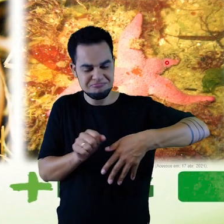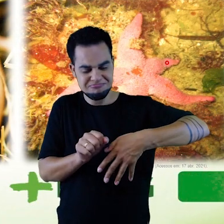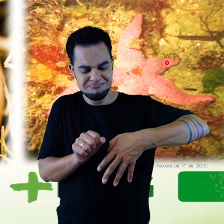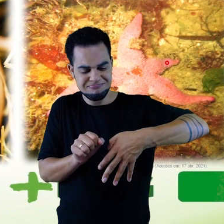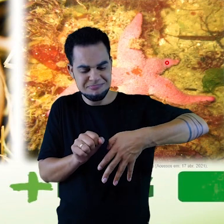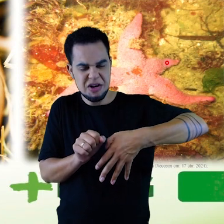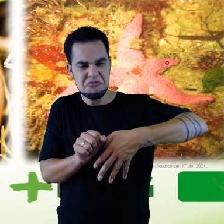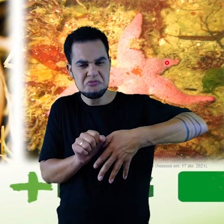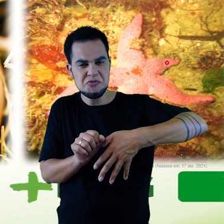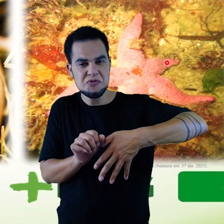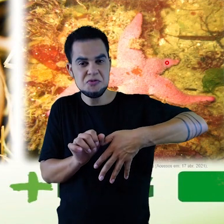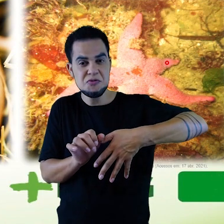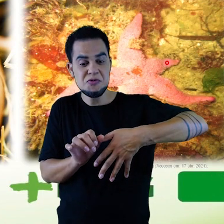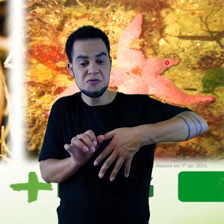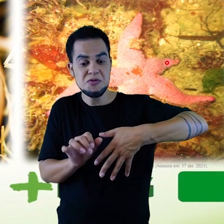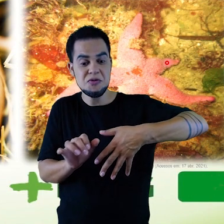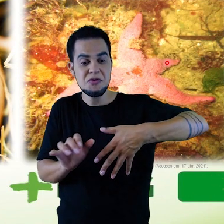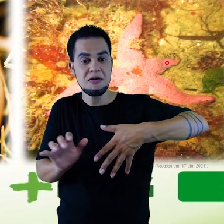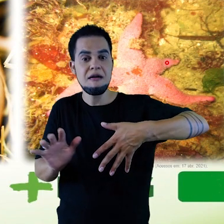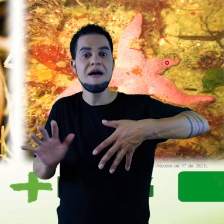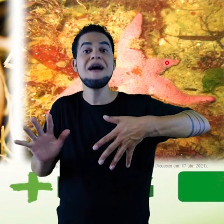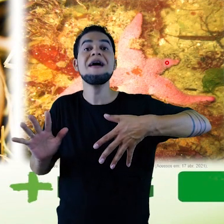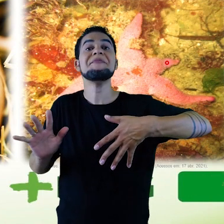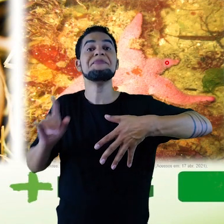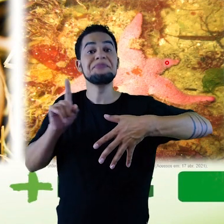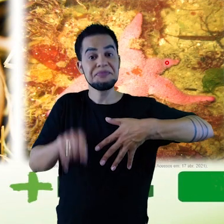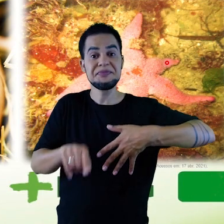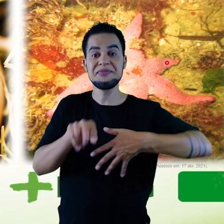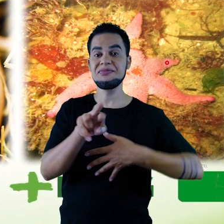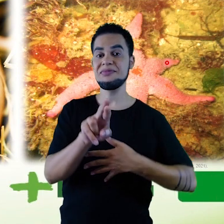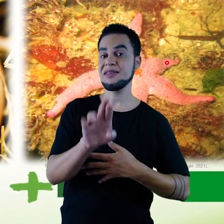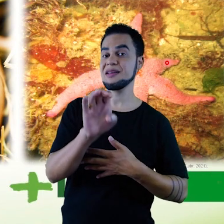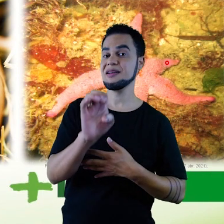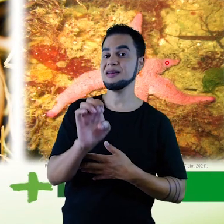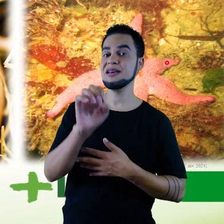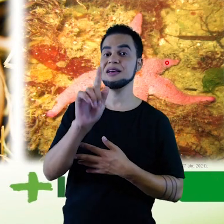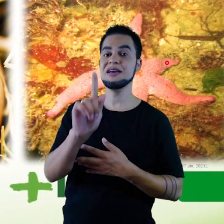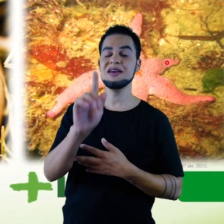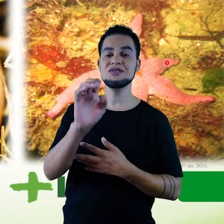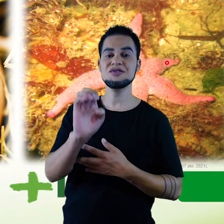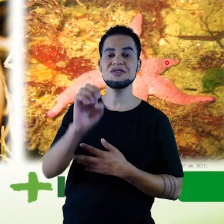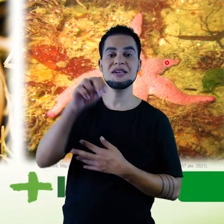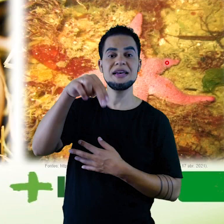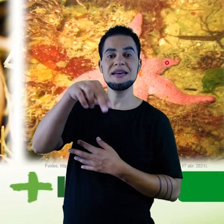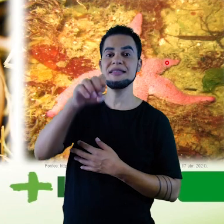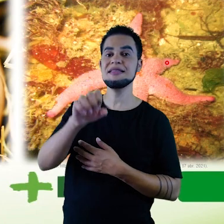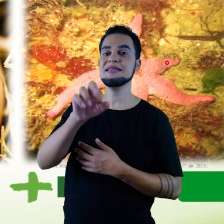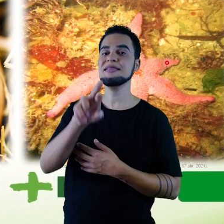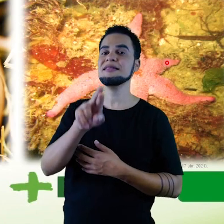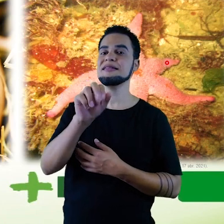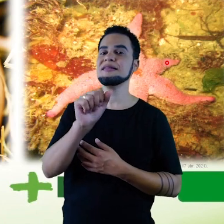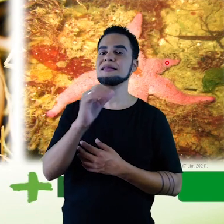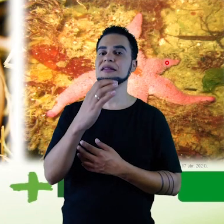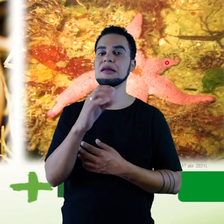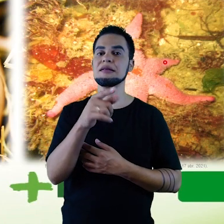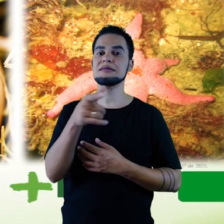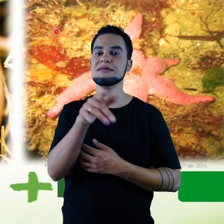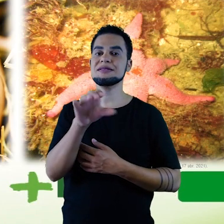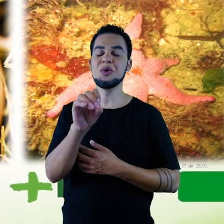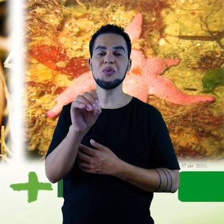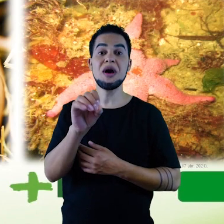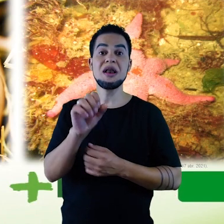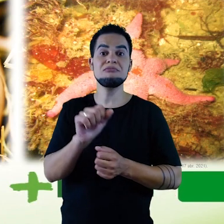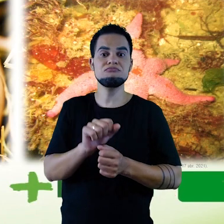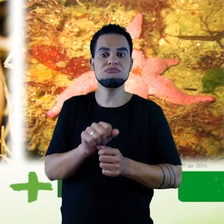seres. Não é nem cicatrização, é regeneração de partes perdidas. Olha, a mitose